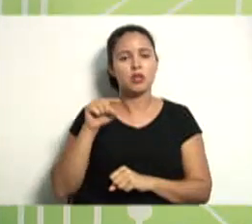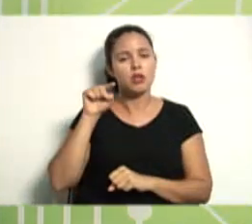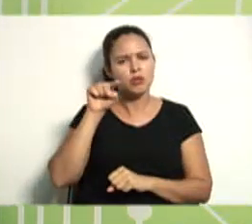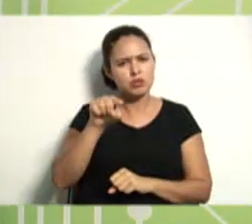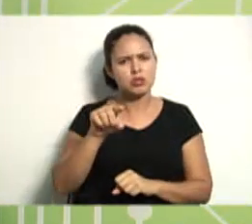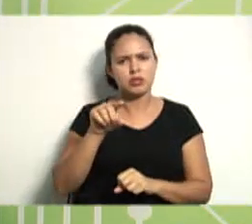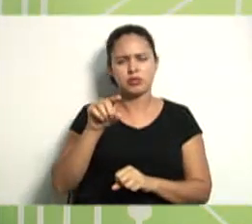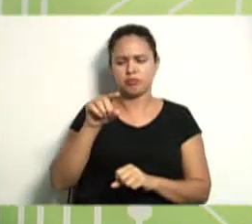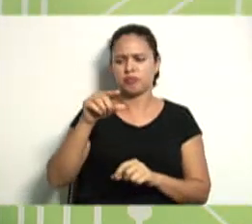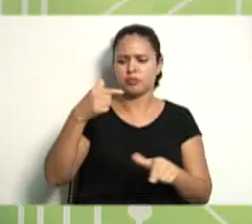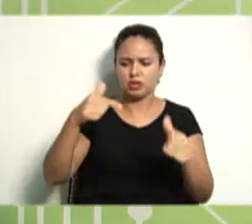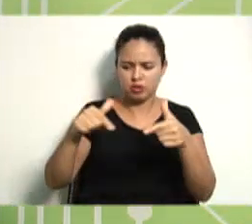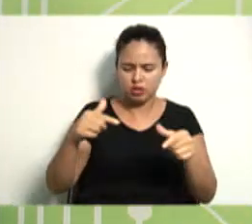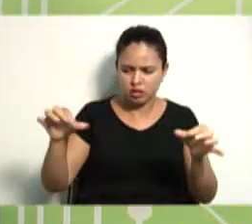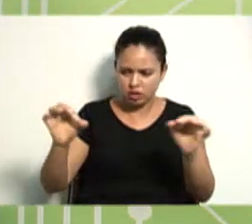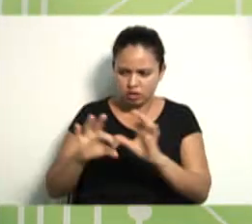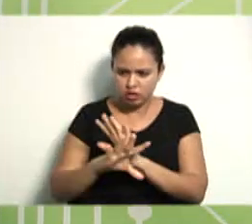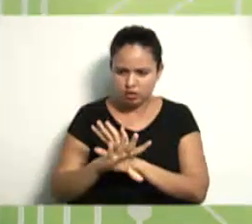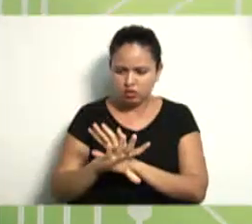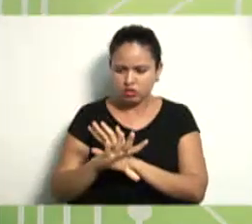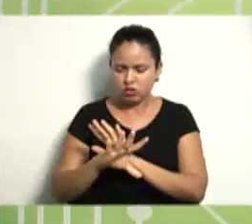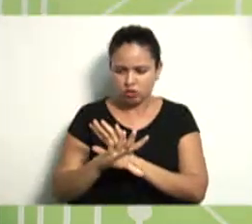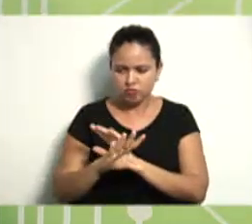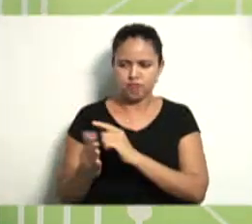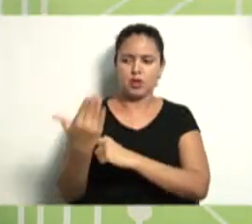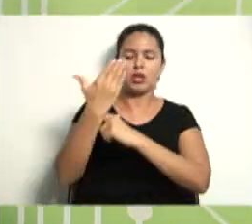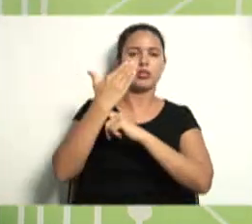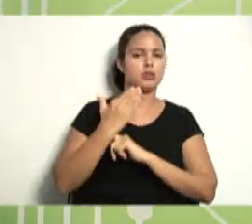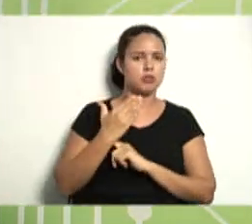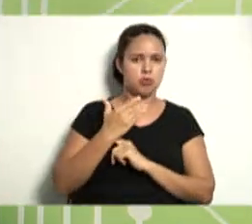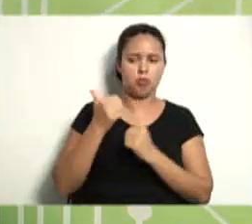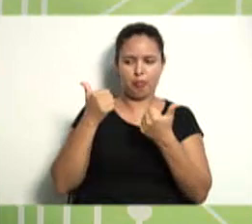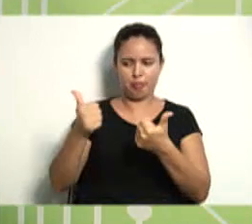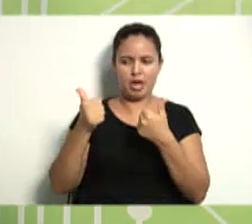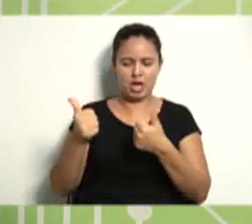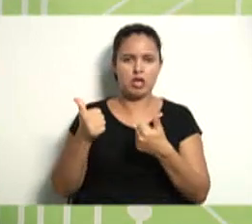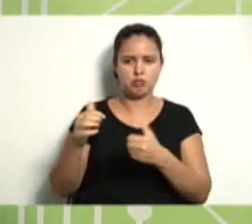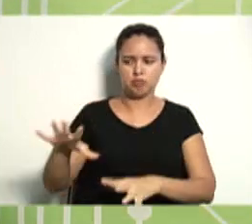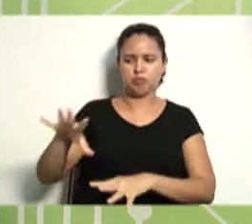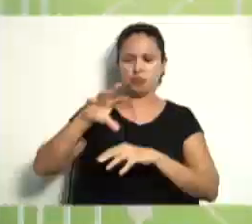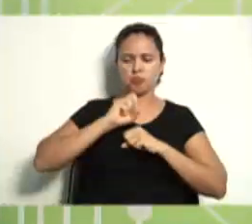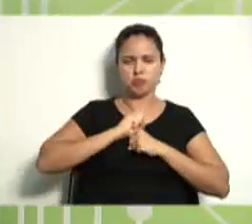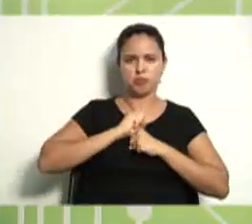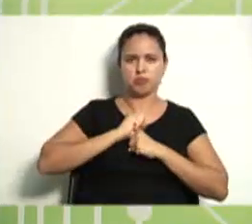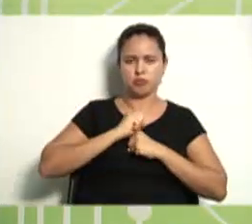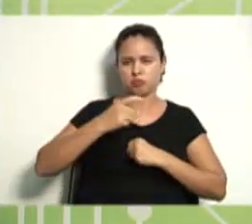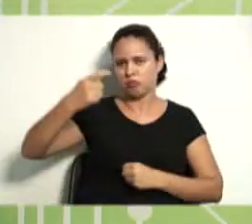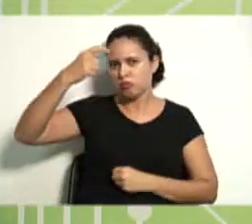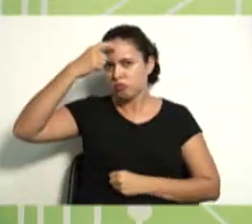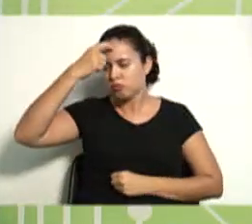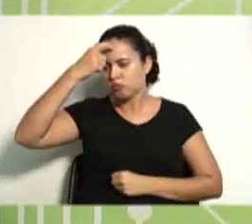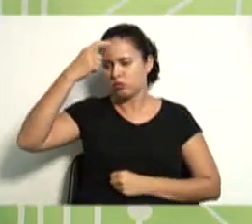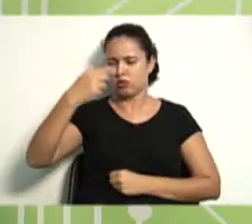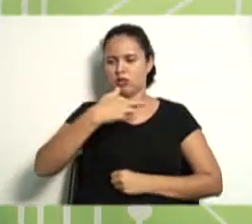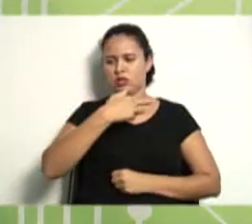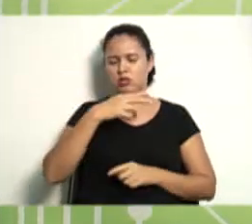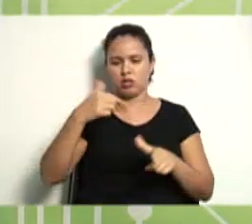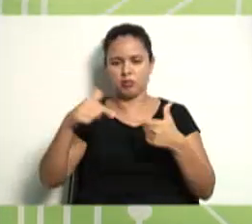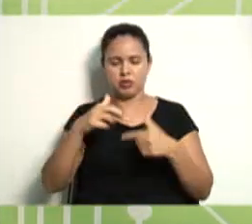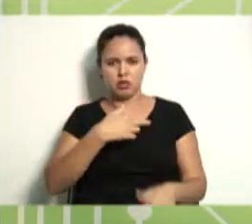benefício, mas você não consegue tocar. Trabalho imaterial, trabalho intelectual, trabalho